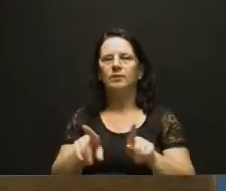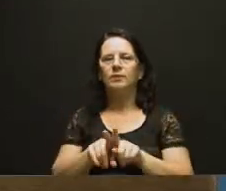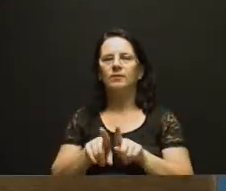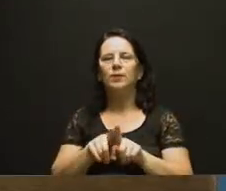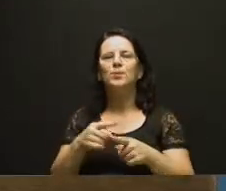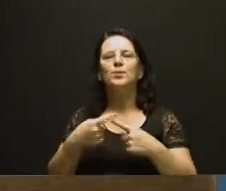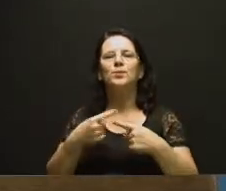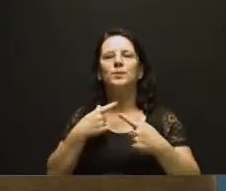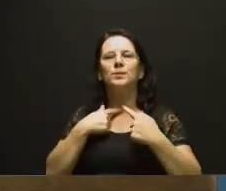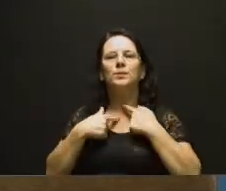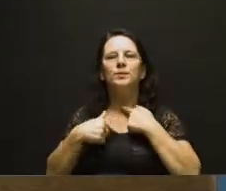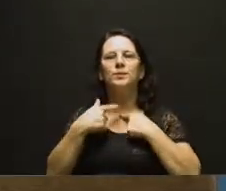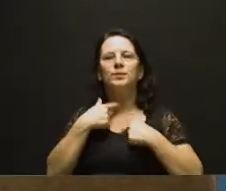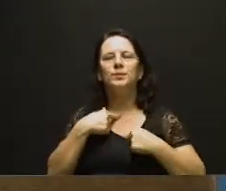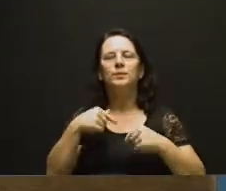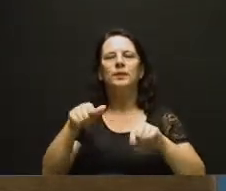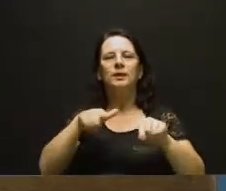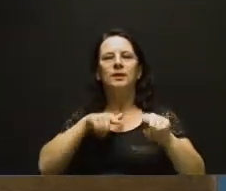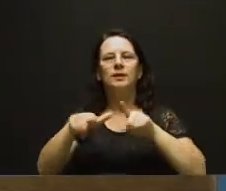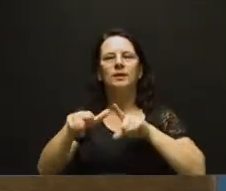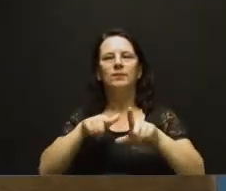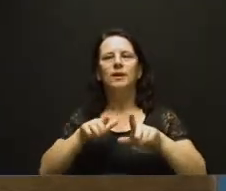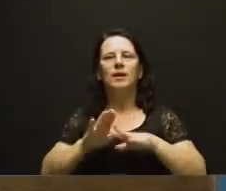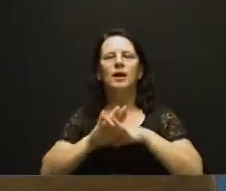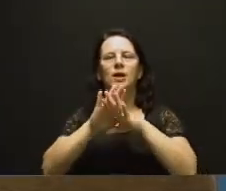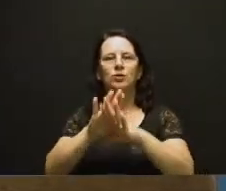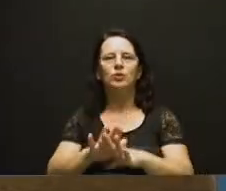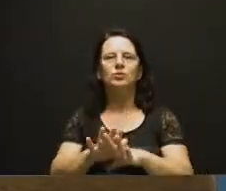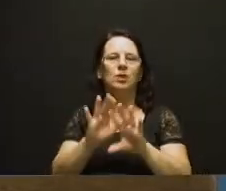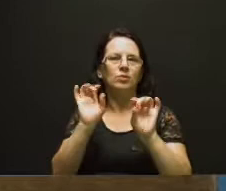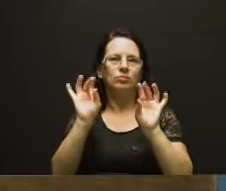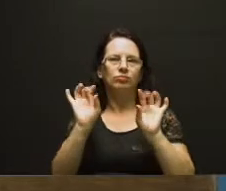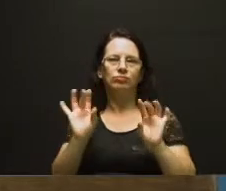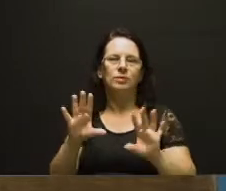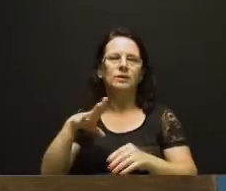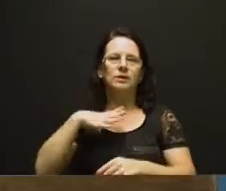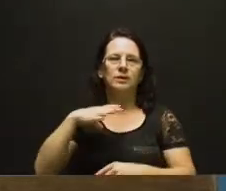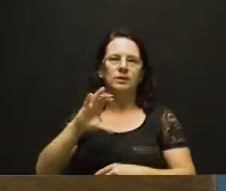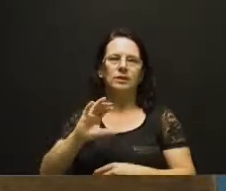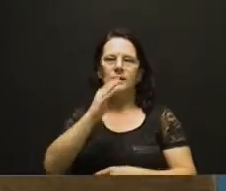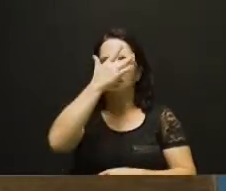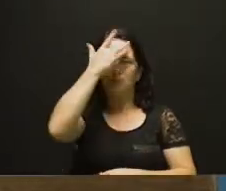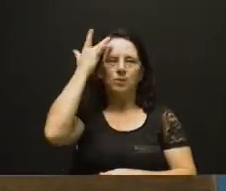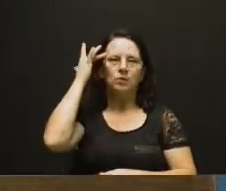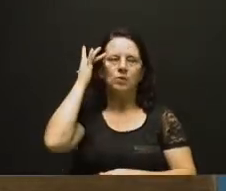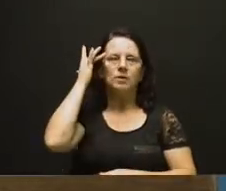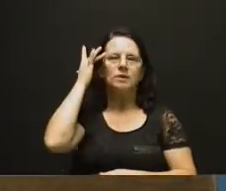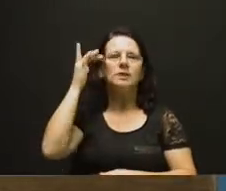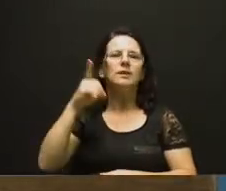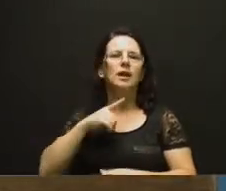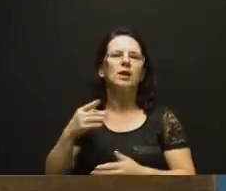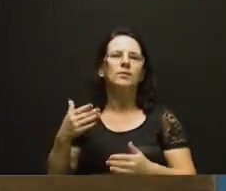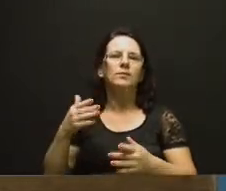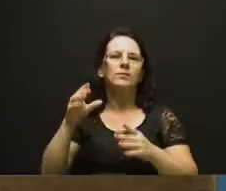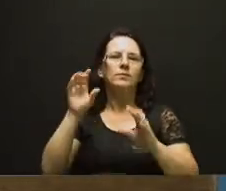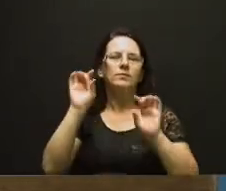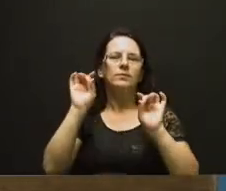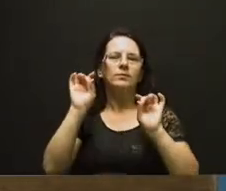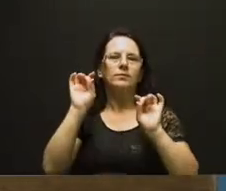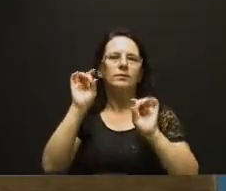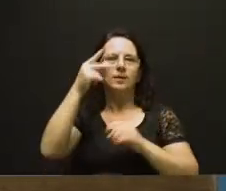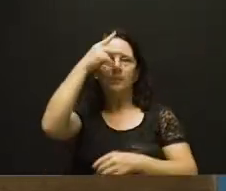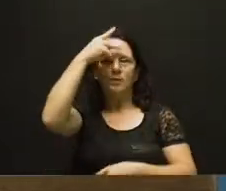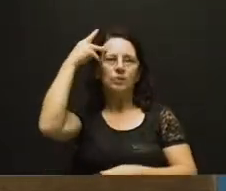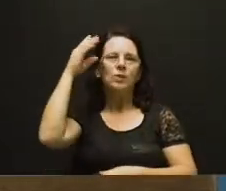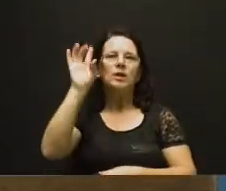desejo trabalhar em prol da cidade de uma forma especial para aqueles que têm as suas necessidades especiais